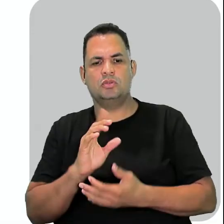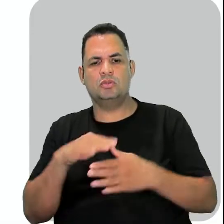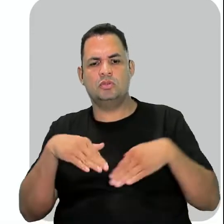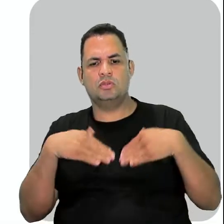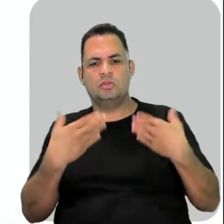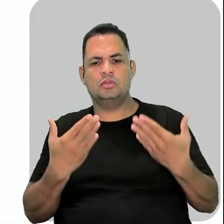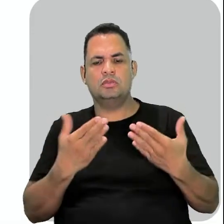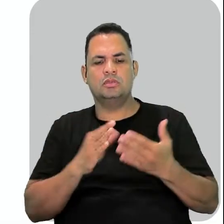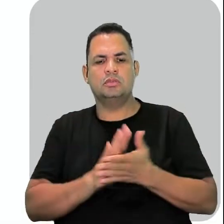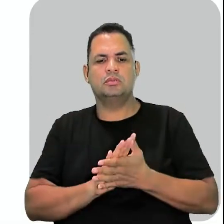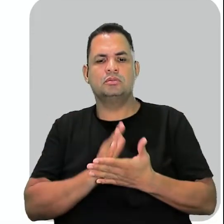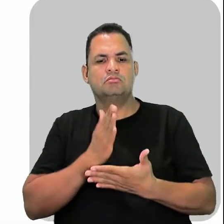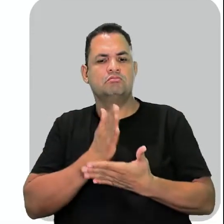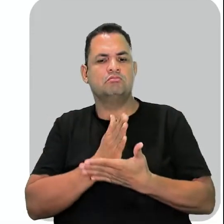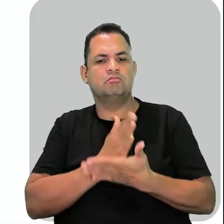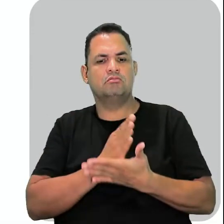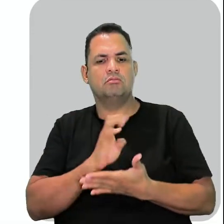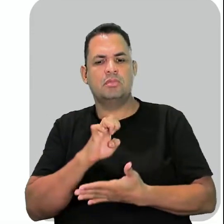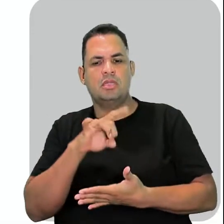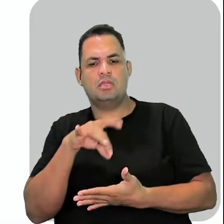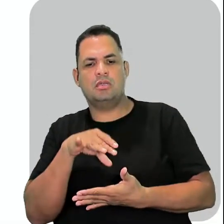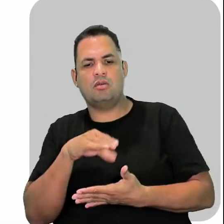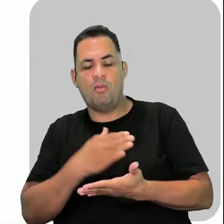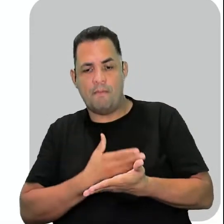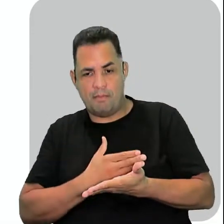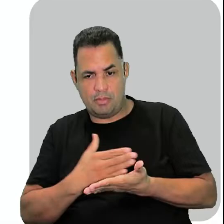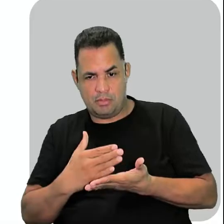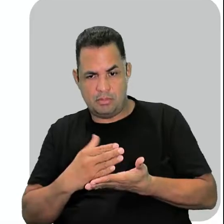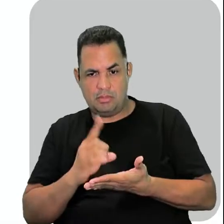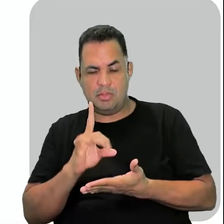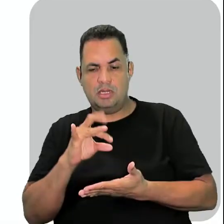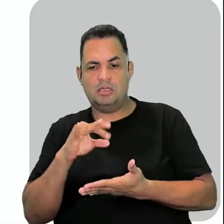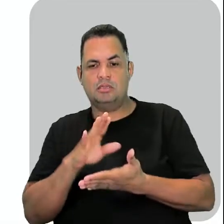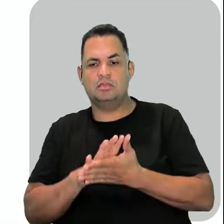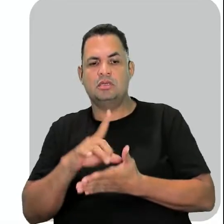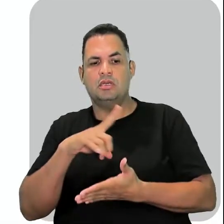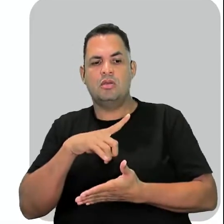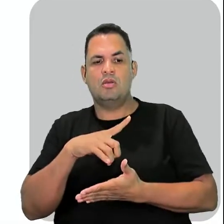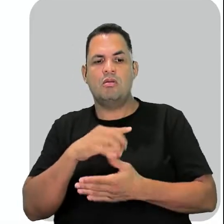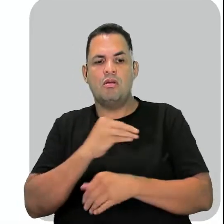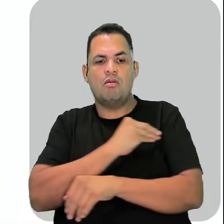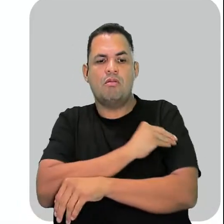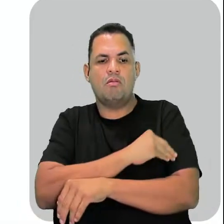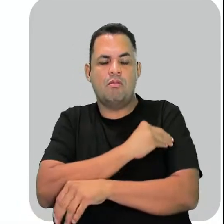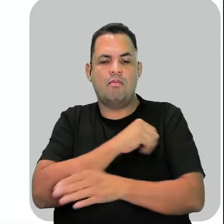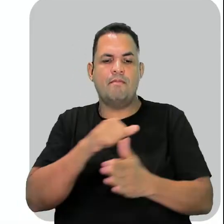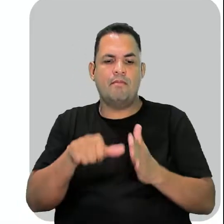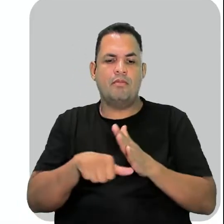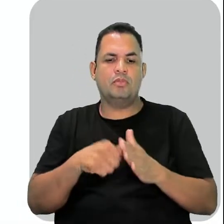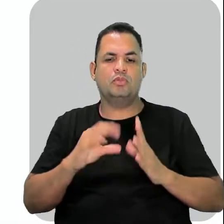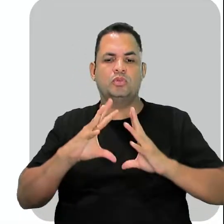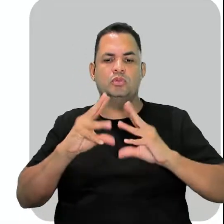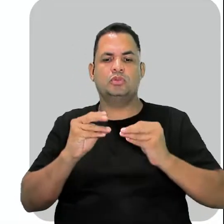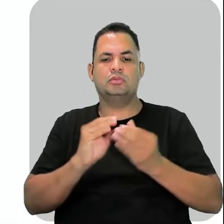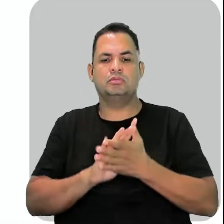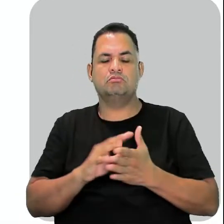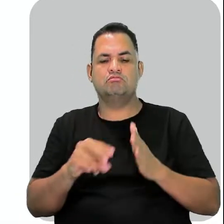Somente quando parte do eteno obtém-se um álcool primário. Todos os